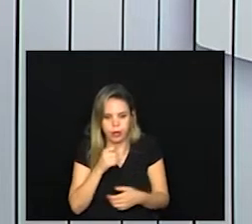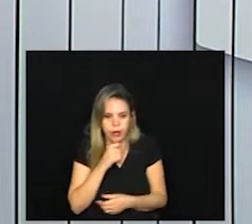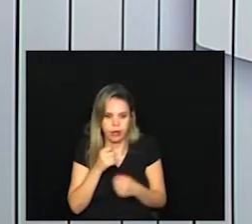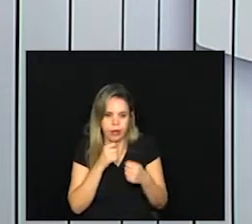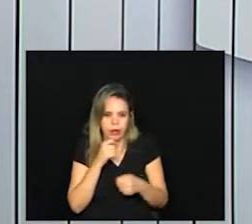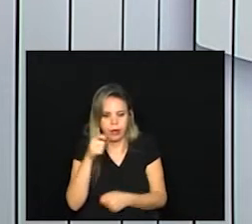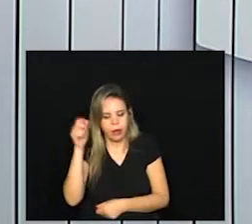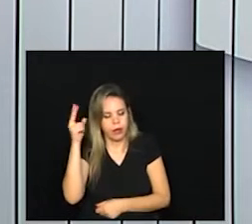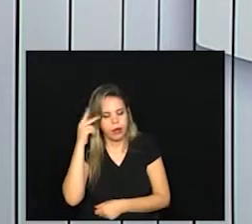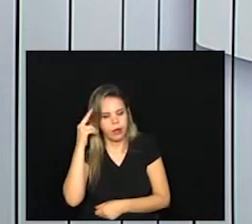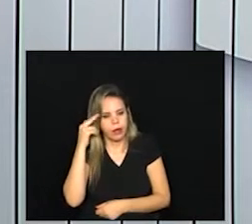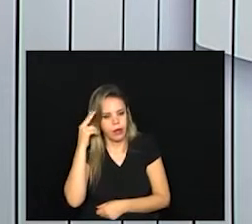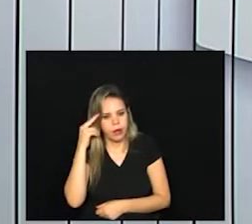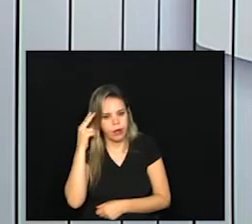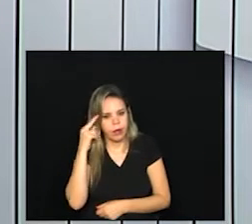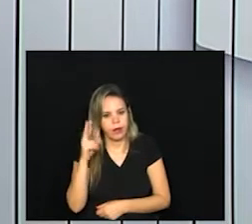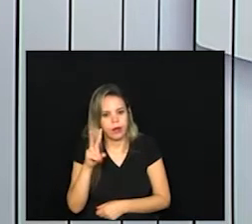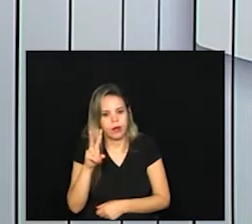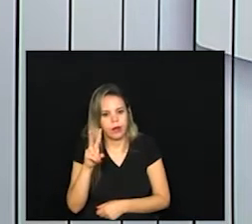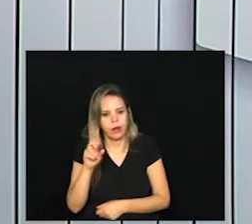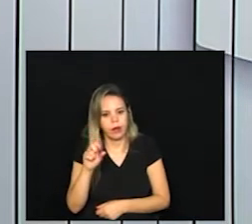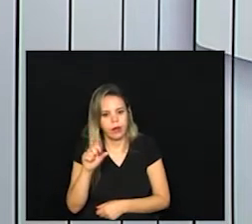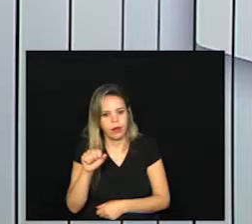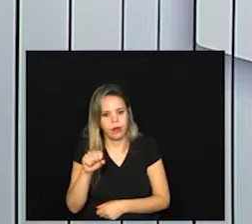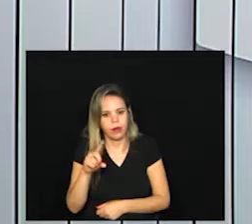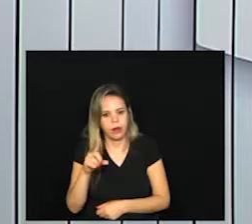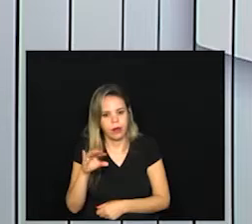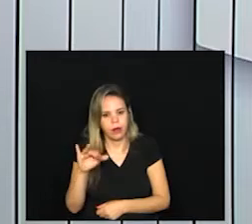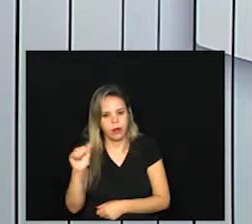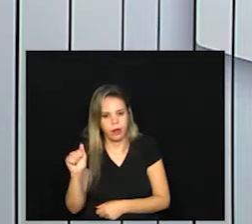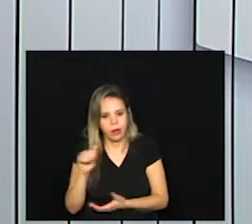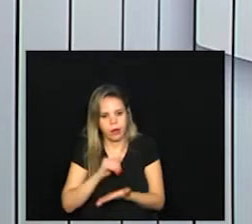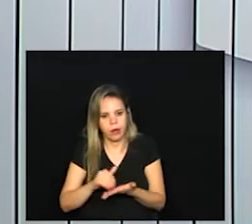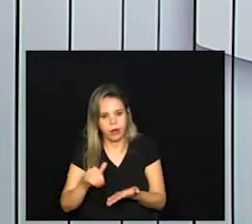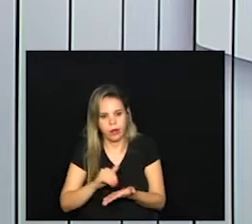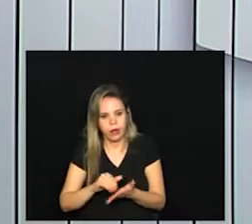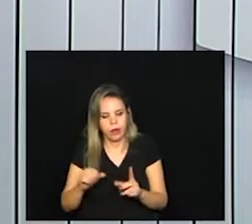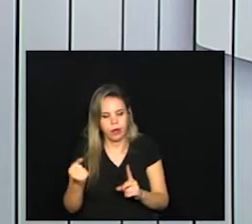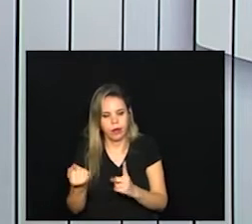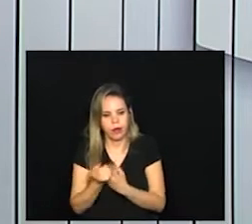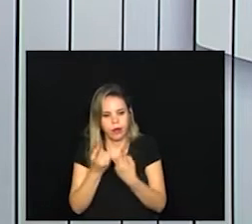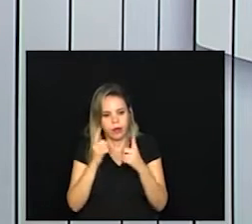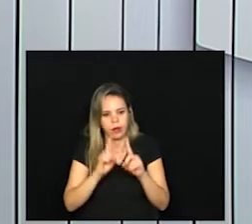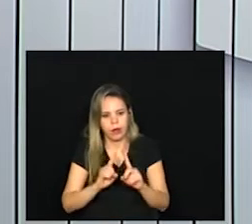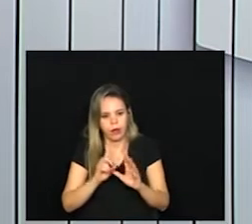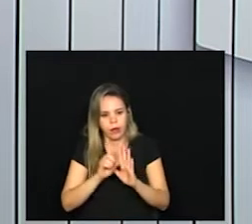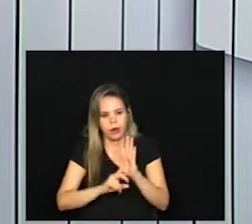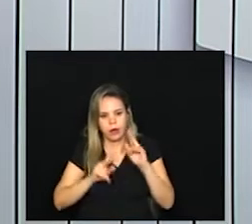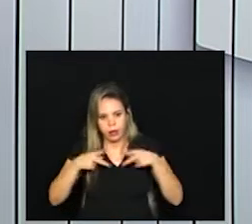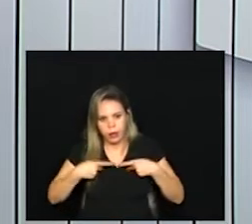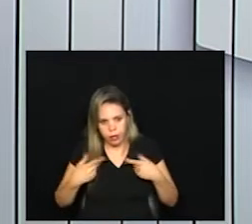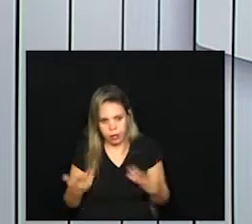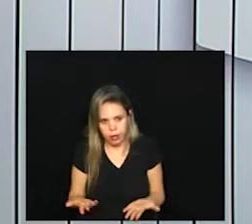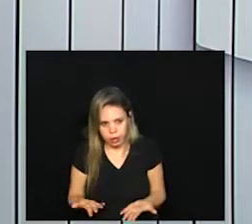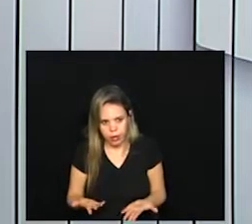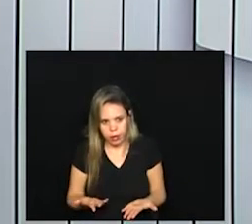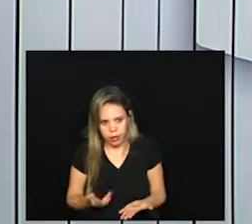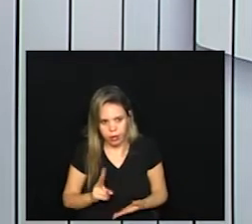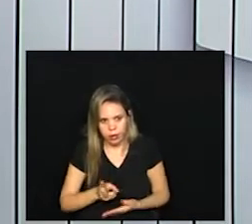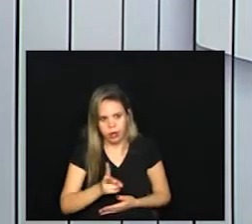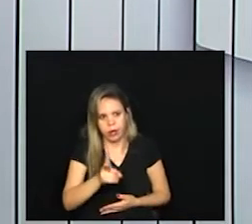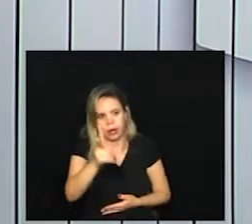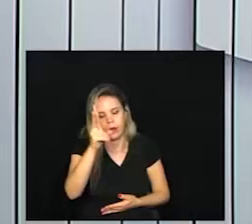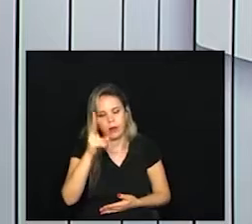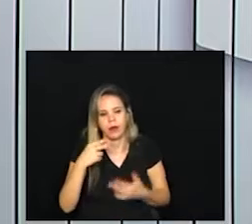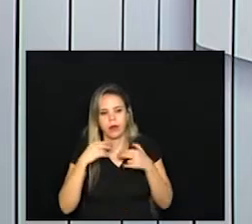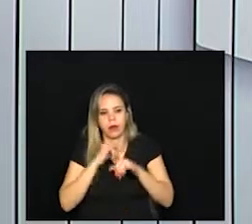André Aranha e também a Vandecleia Moro, secretária de Assistência Social, pessoa com deficiência e direitos humanos. A gente segue aqui